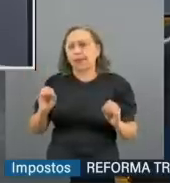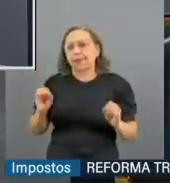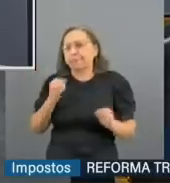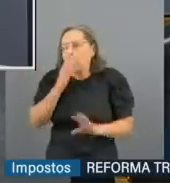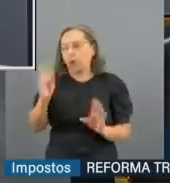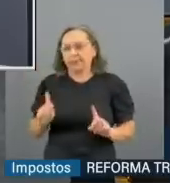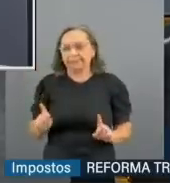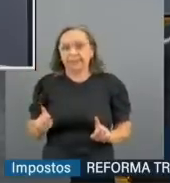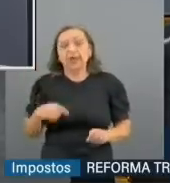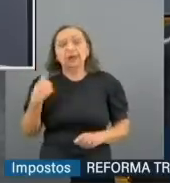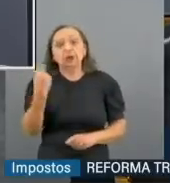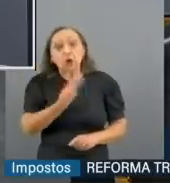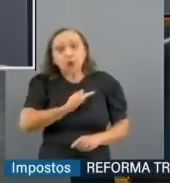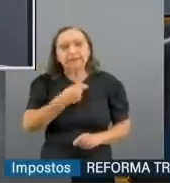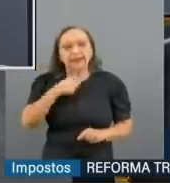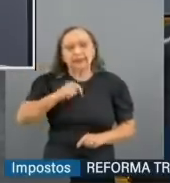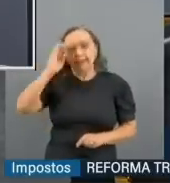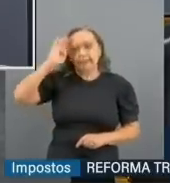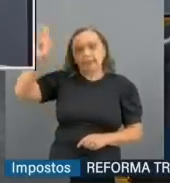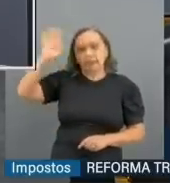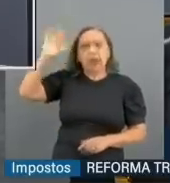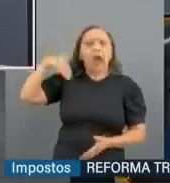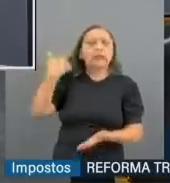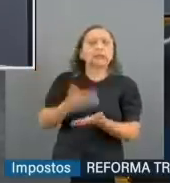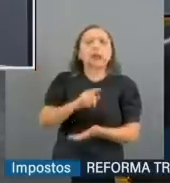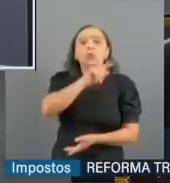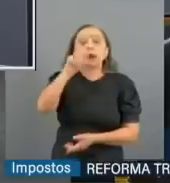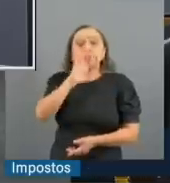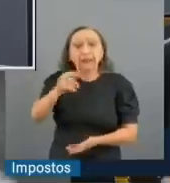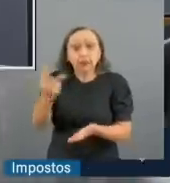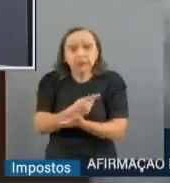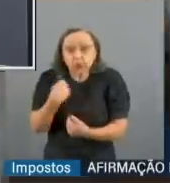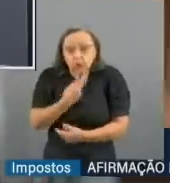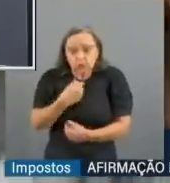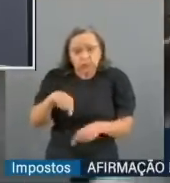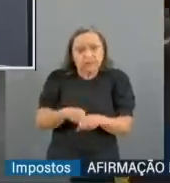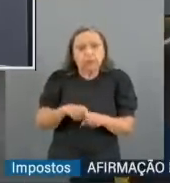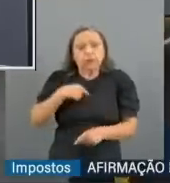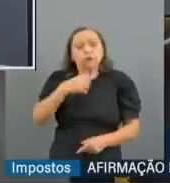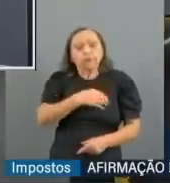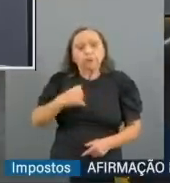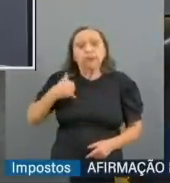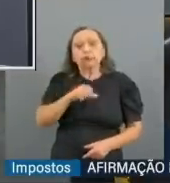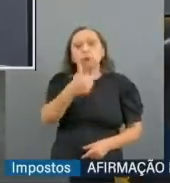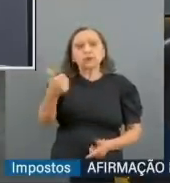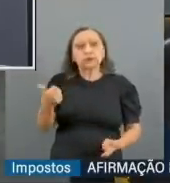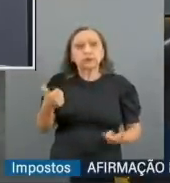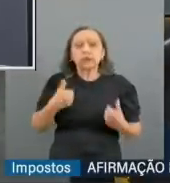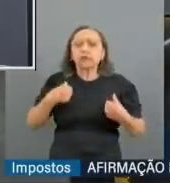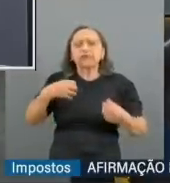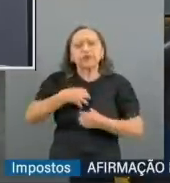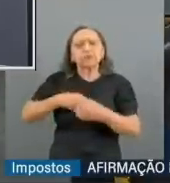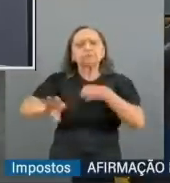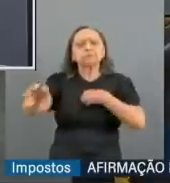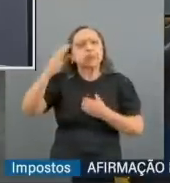politicagem, para fazer ataques. E olha, eu estou falando aqui de Delúbio Soares.